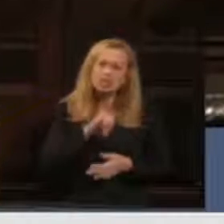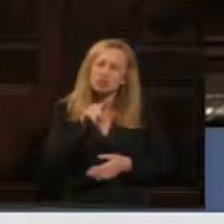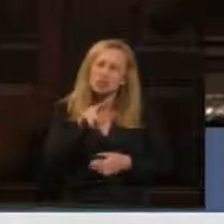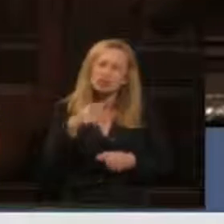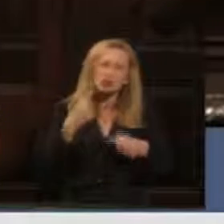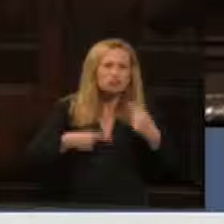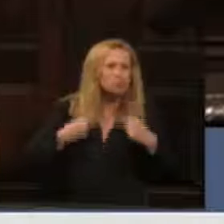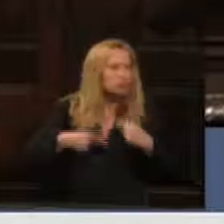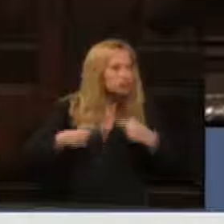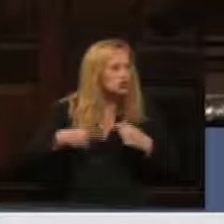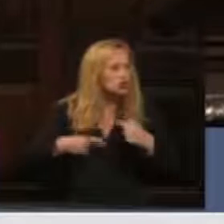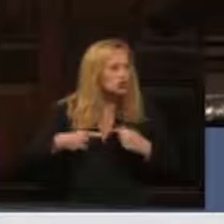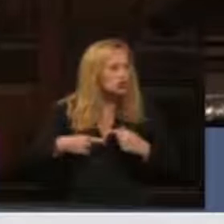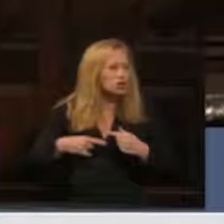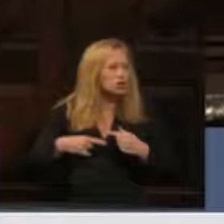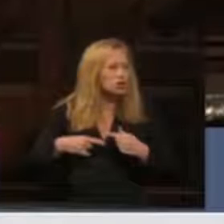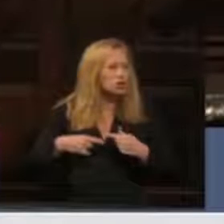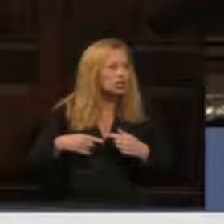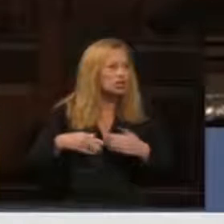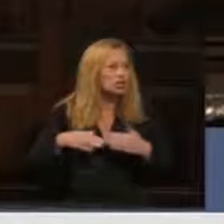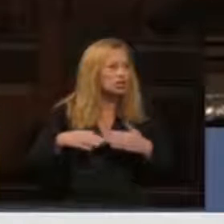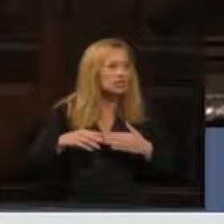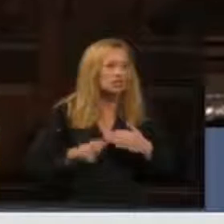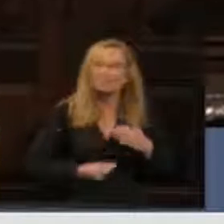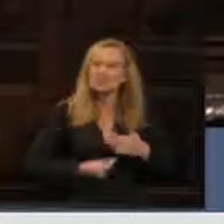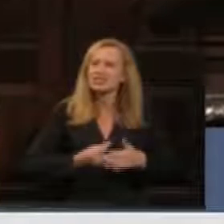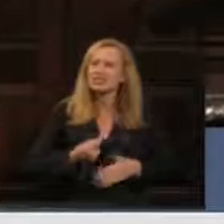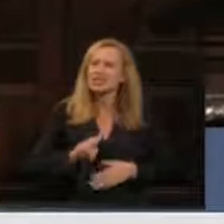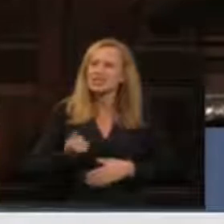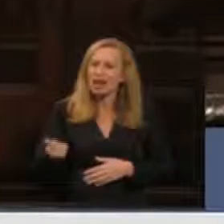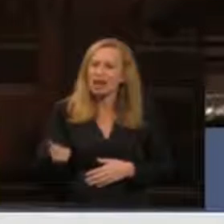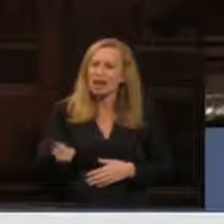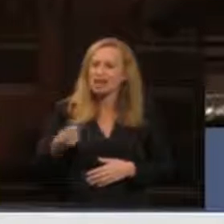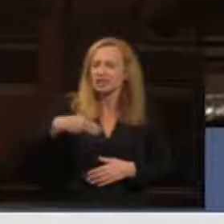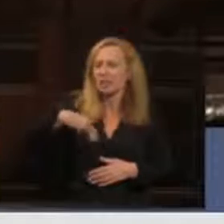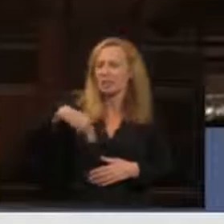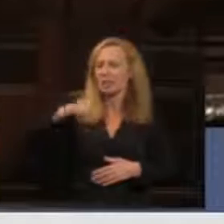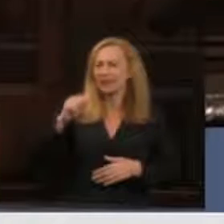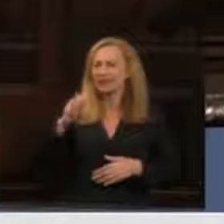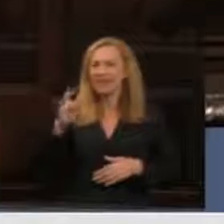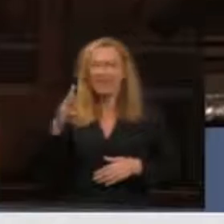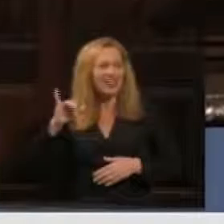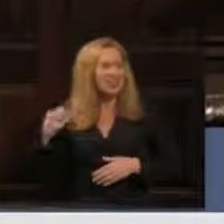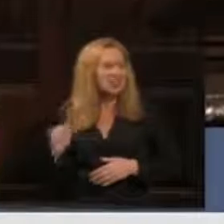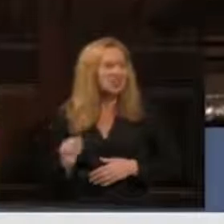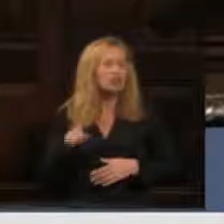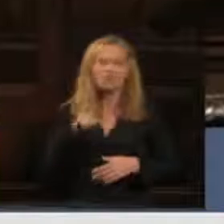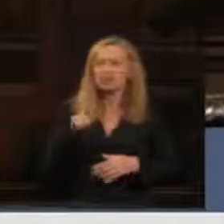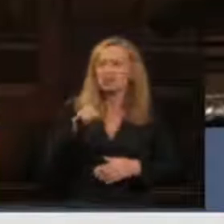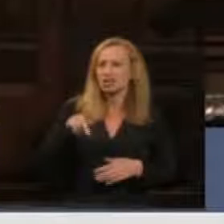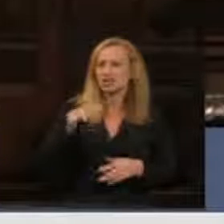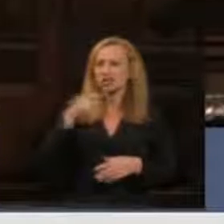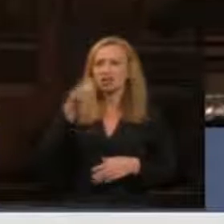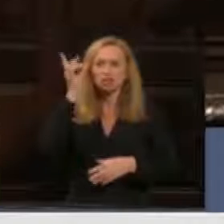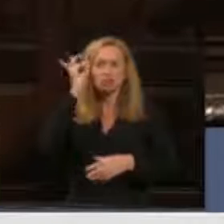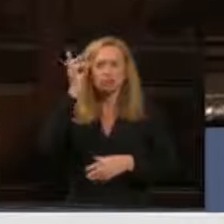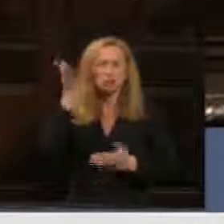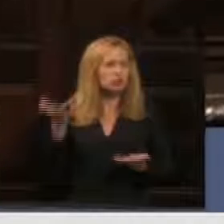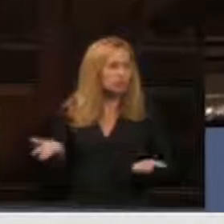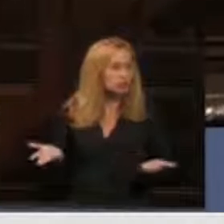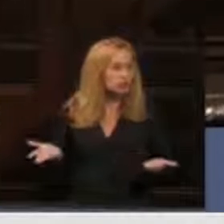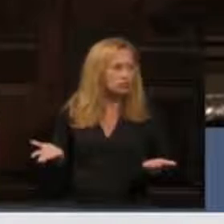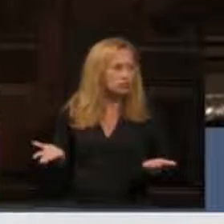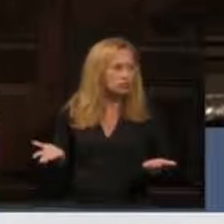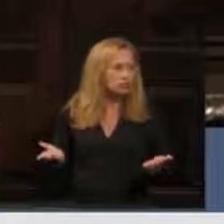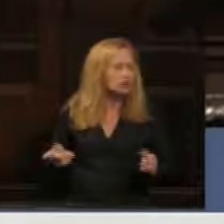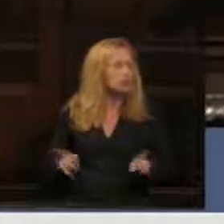né, a matéria, você está discutindo a espiritualidade. E também